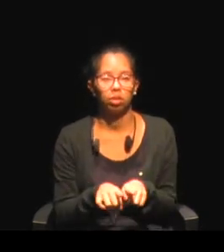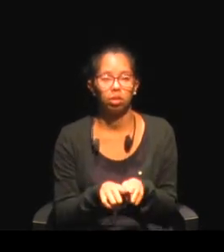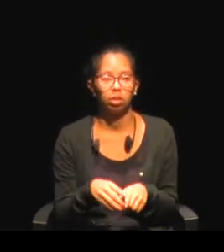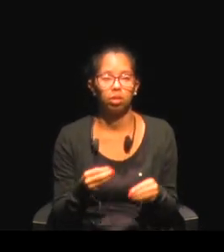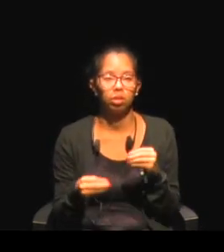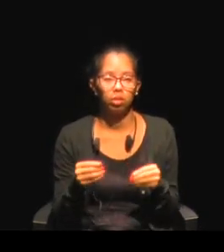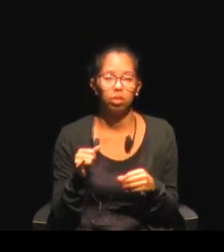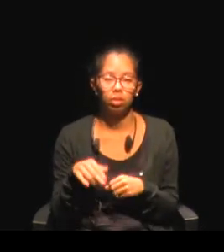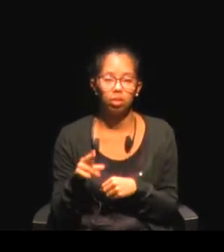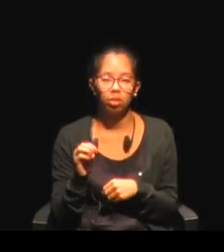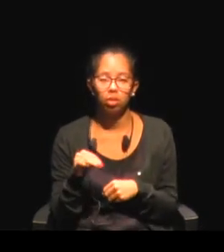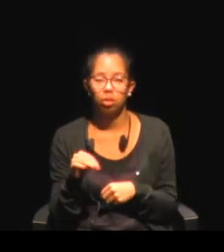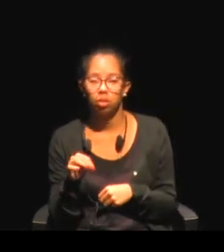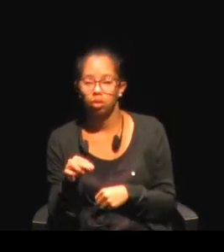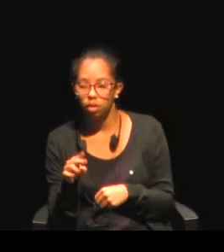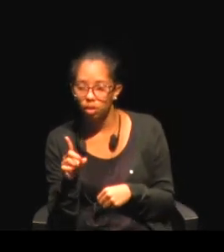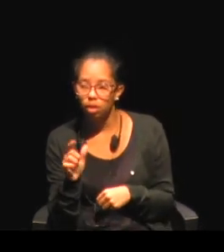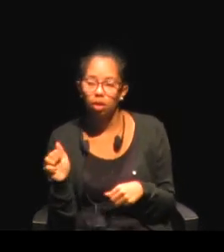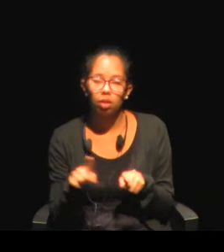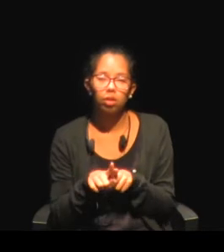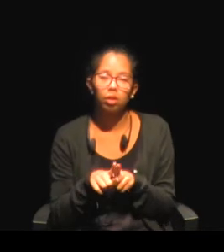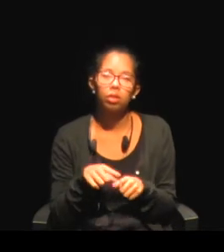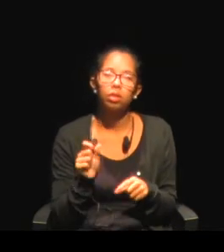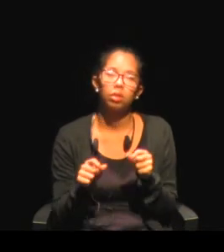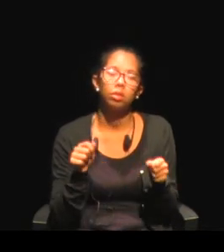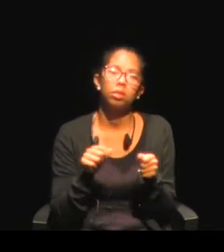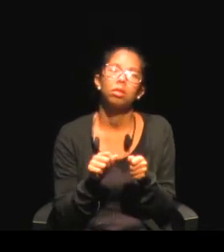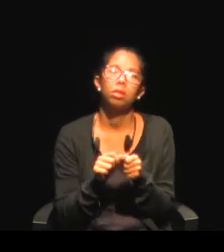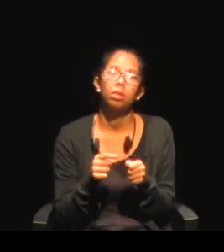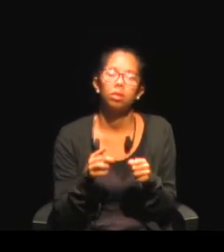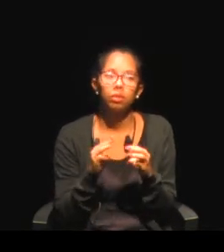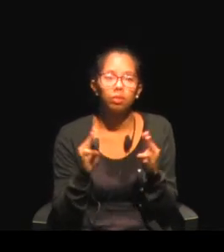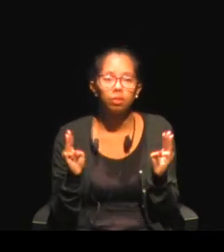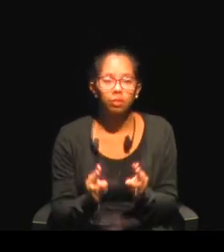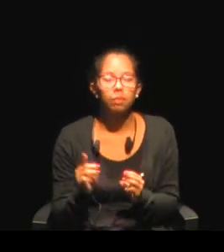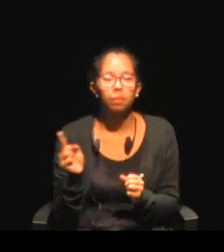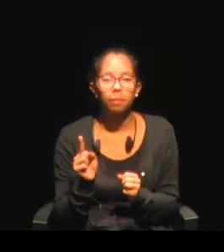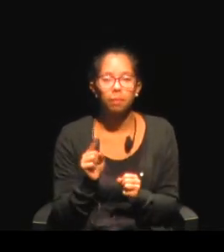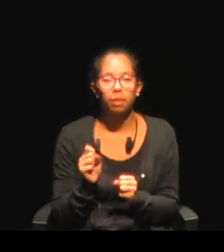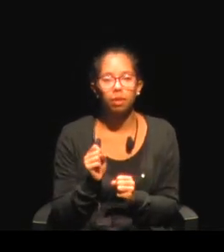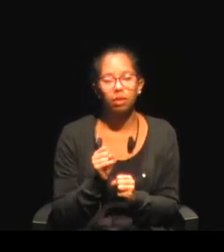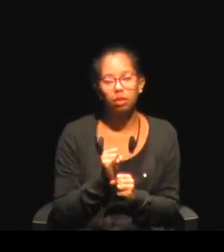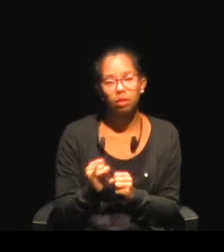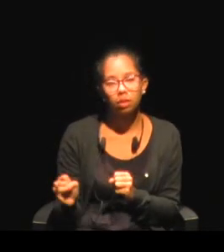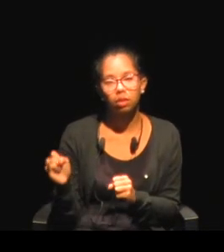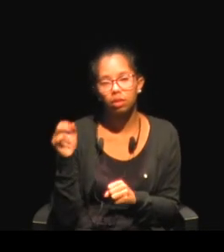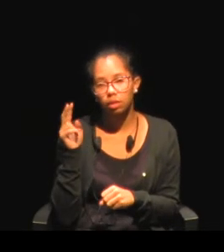de 32 metros por 16, com ruas de 5 metros, e que